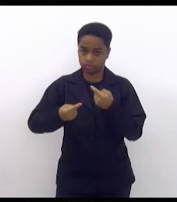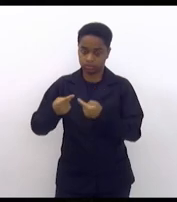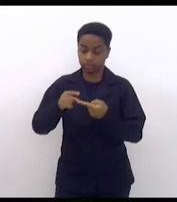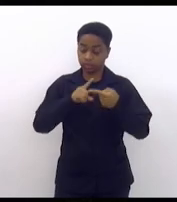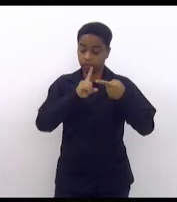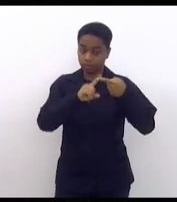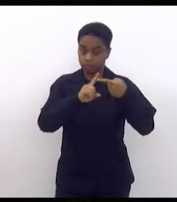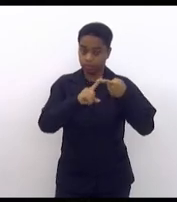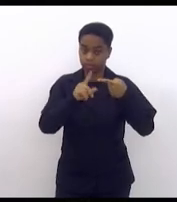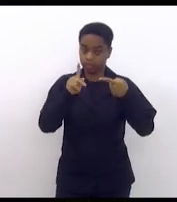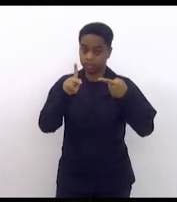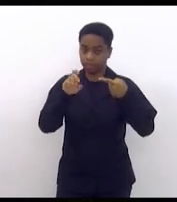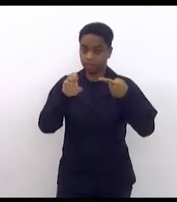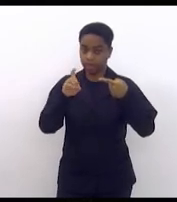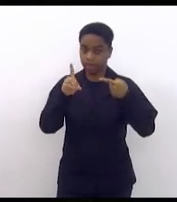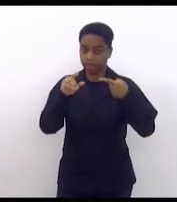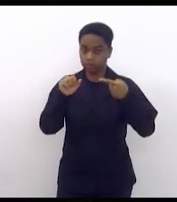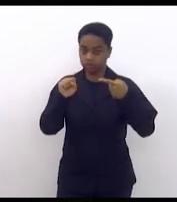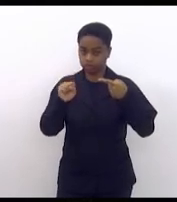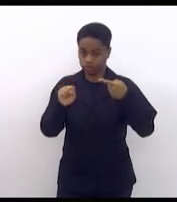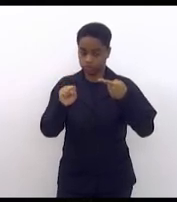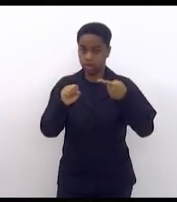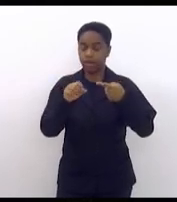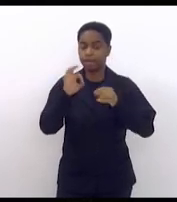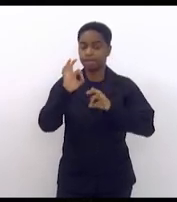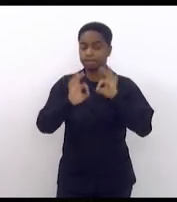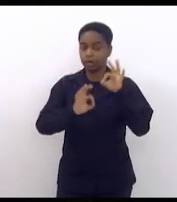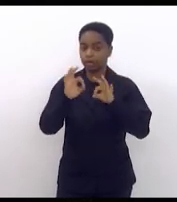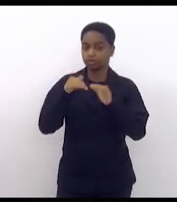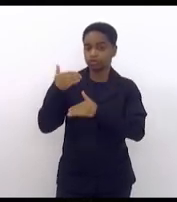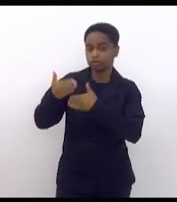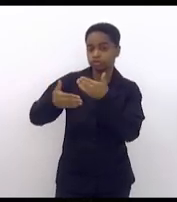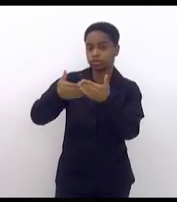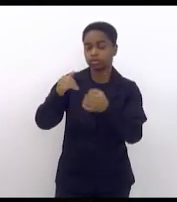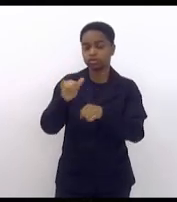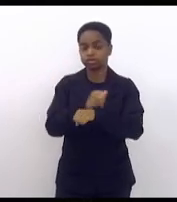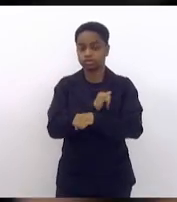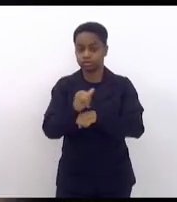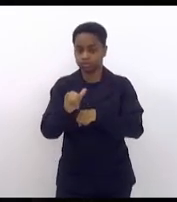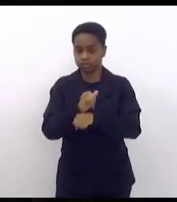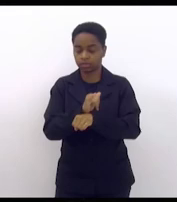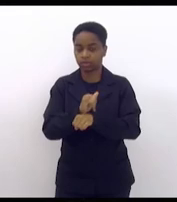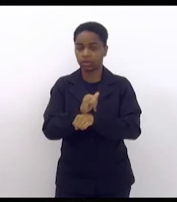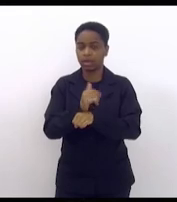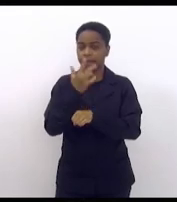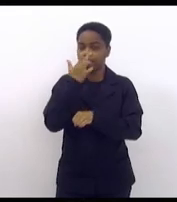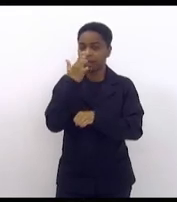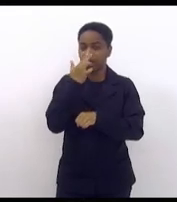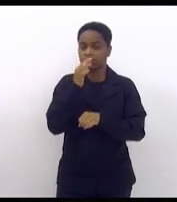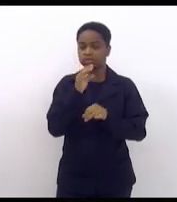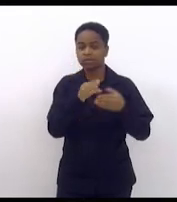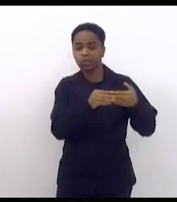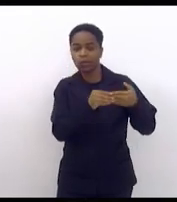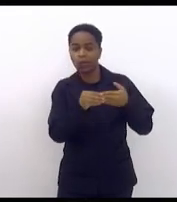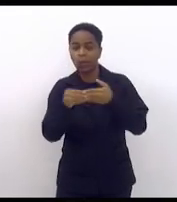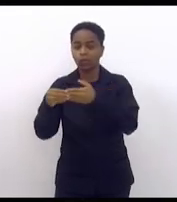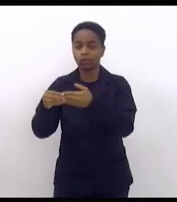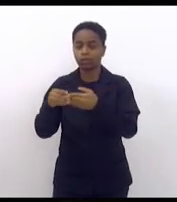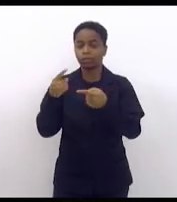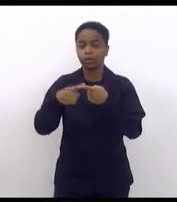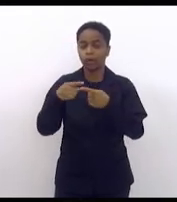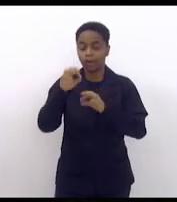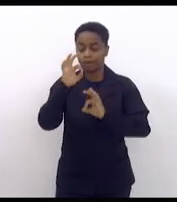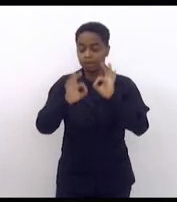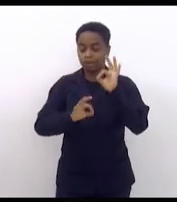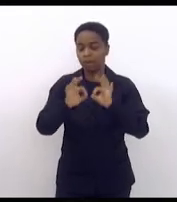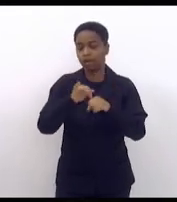primeiro, o PEDS, que é o Plano de Desenvolvimento Estratégico, ele é uma espécie de fio condutor. É um plano estratégico